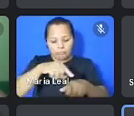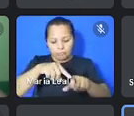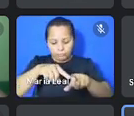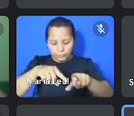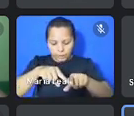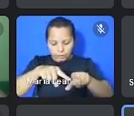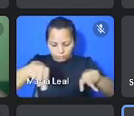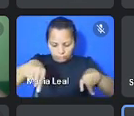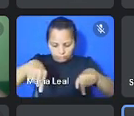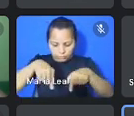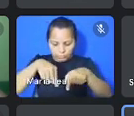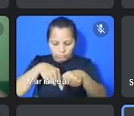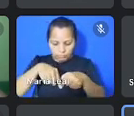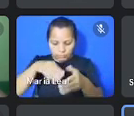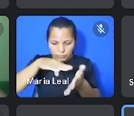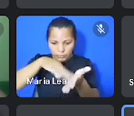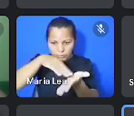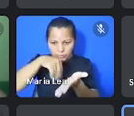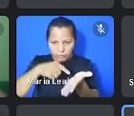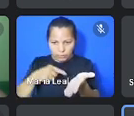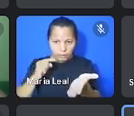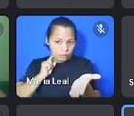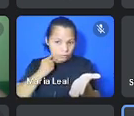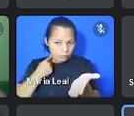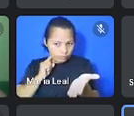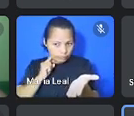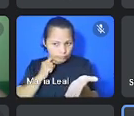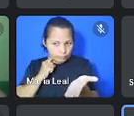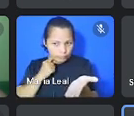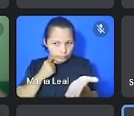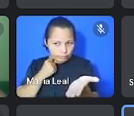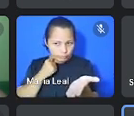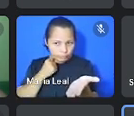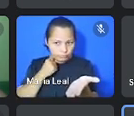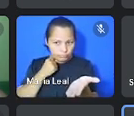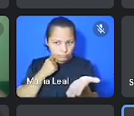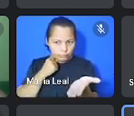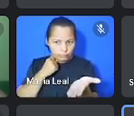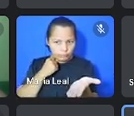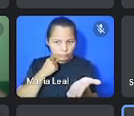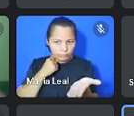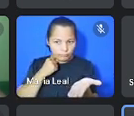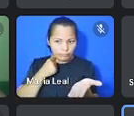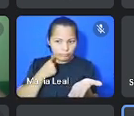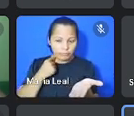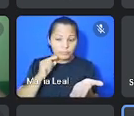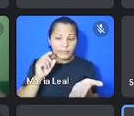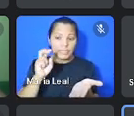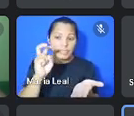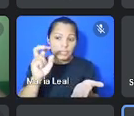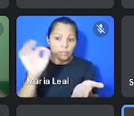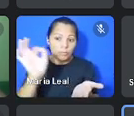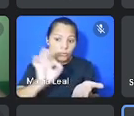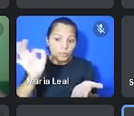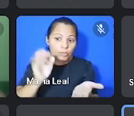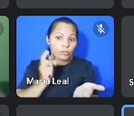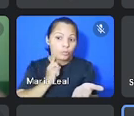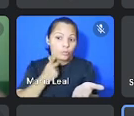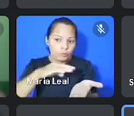Então, todo dia você vai pegar, você vai lá no seu lago, você tira 5% daquele